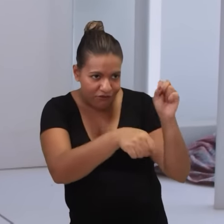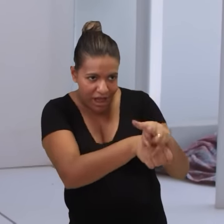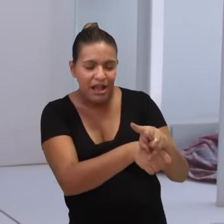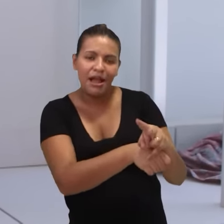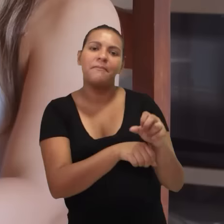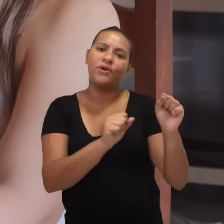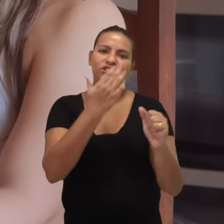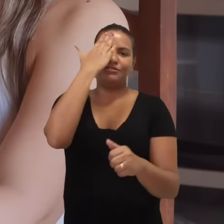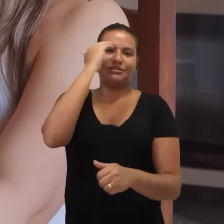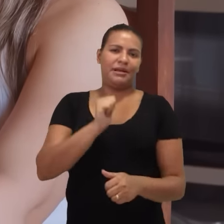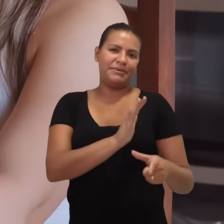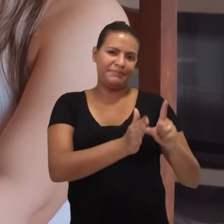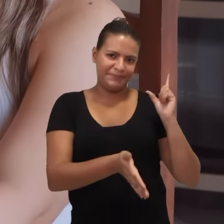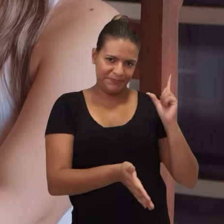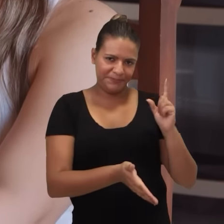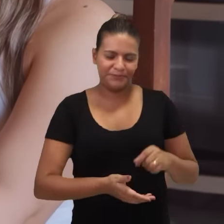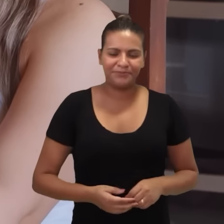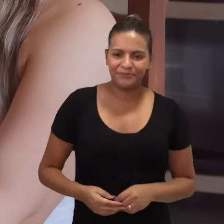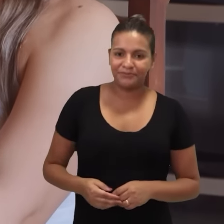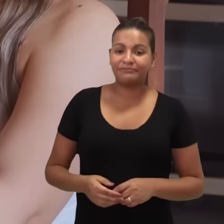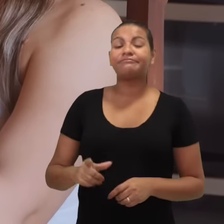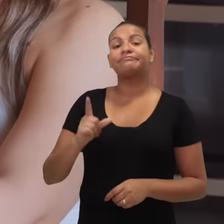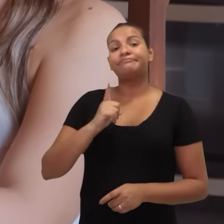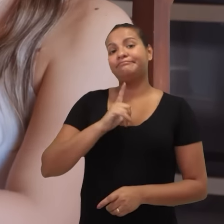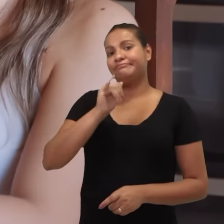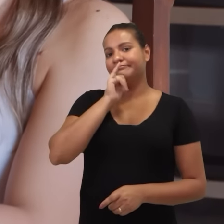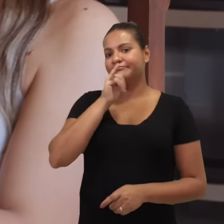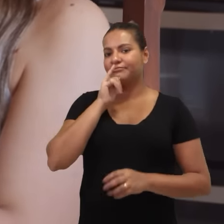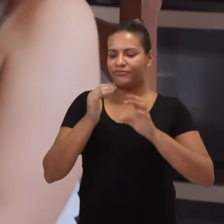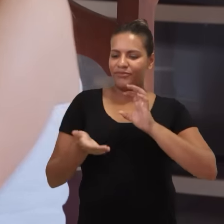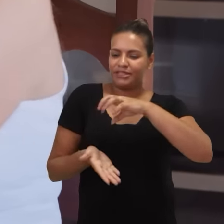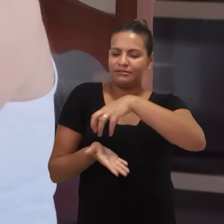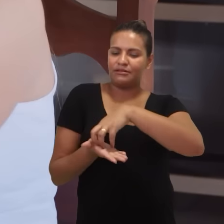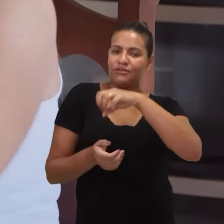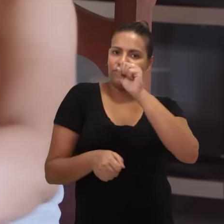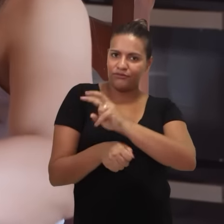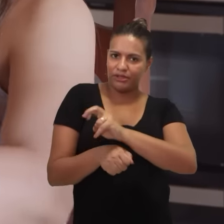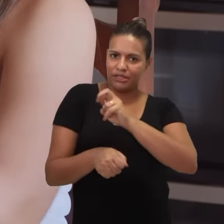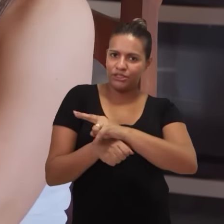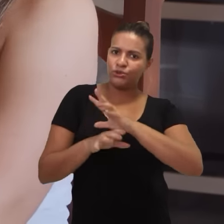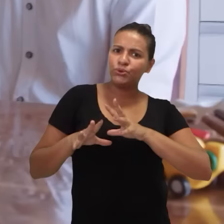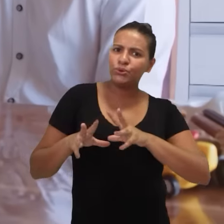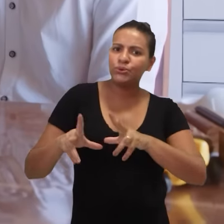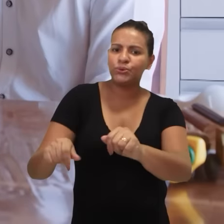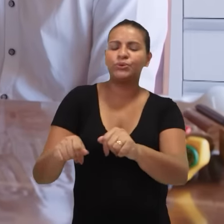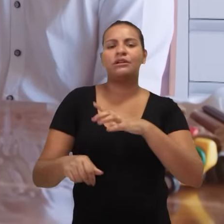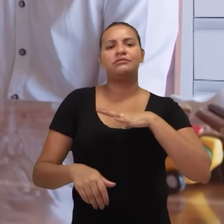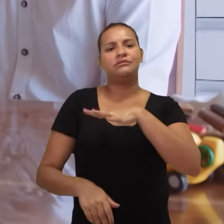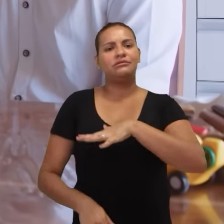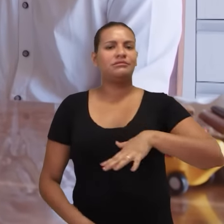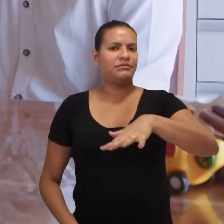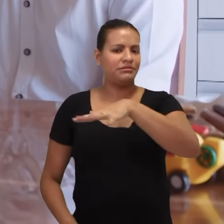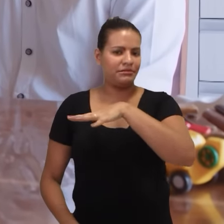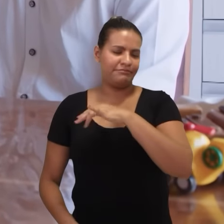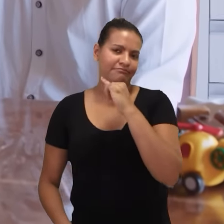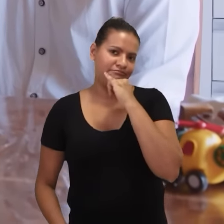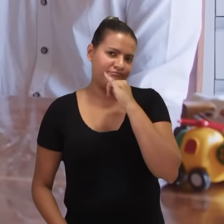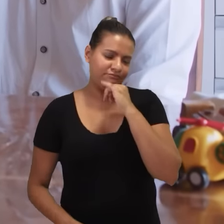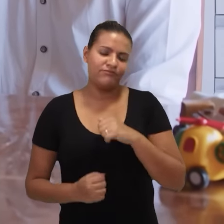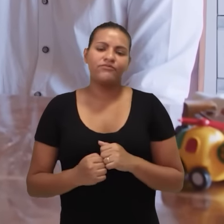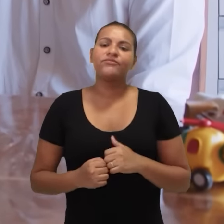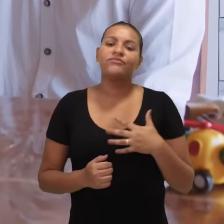Você tem um lugar que nem a Central de Vagas. Ela cuida das vagas de toda a cidade. A minha filha,